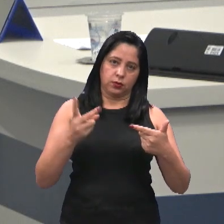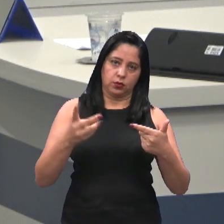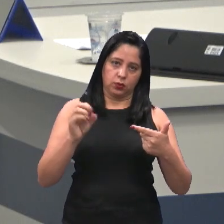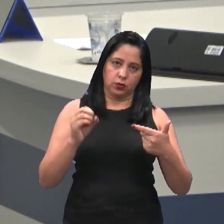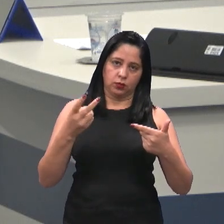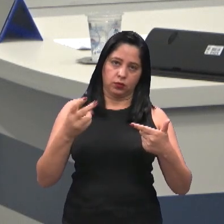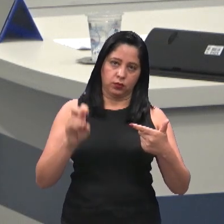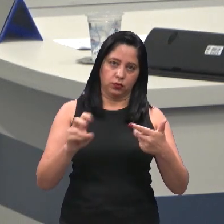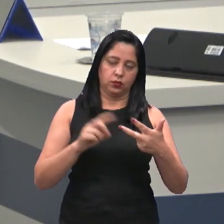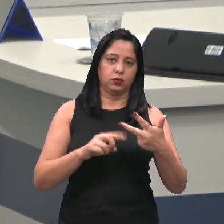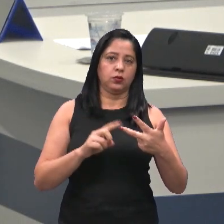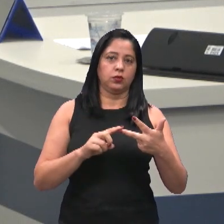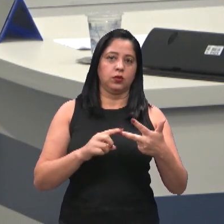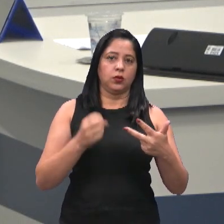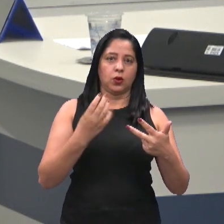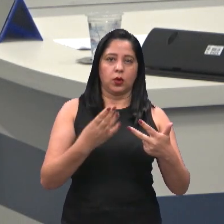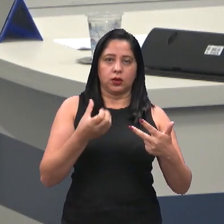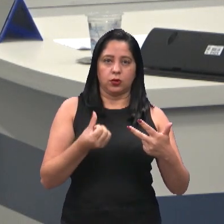4227/2025, processo